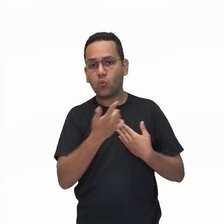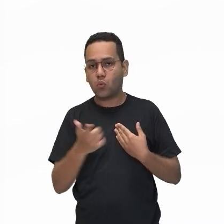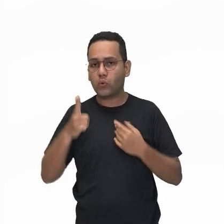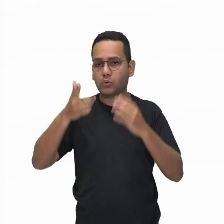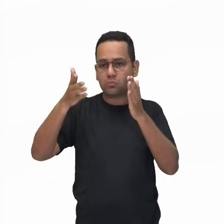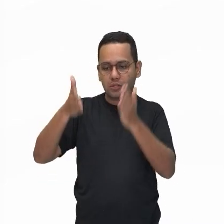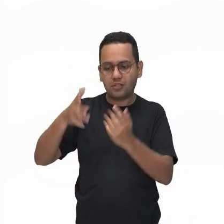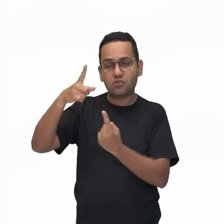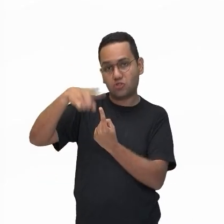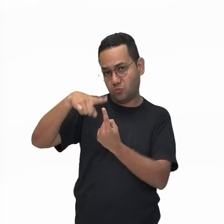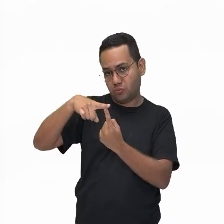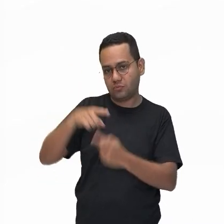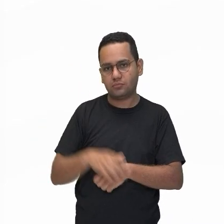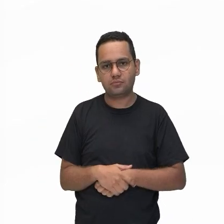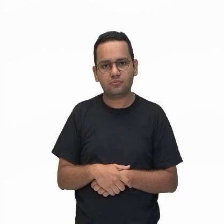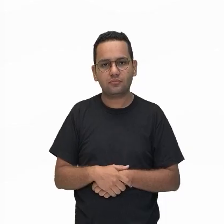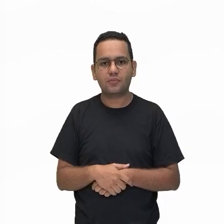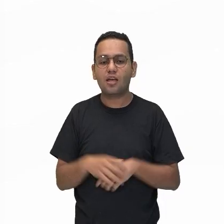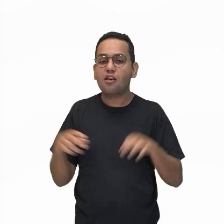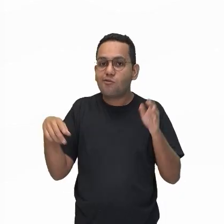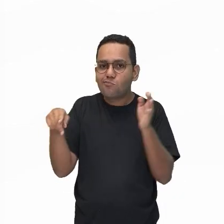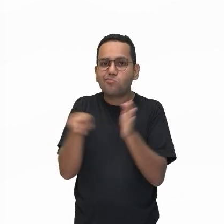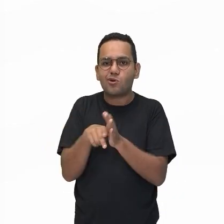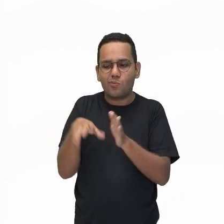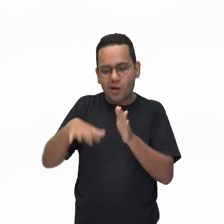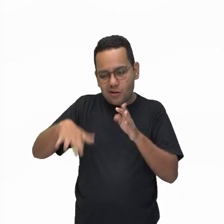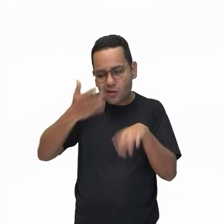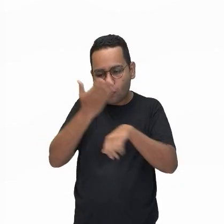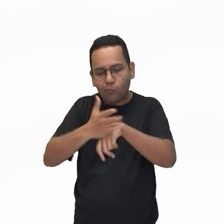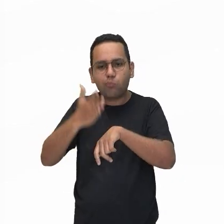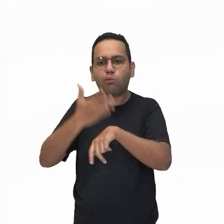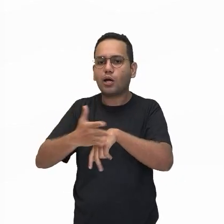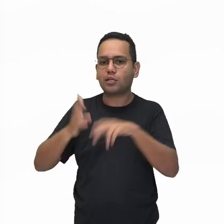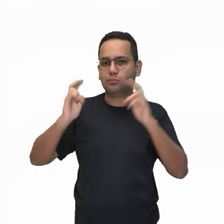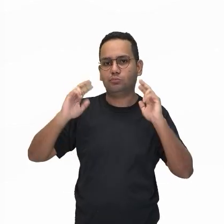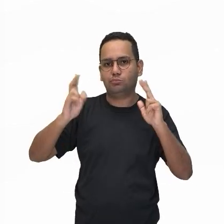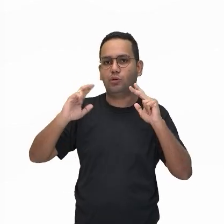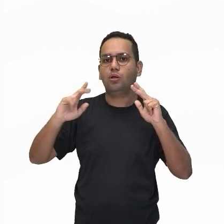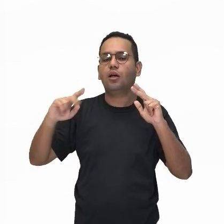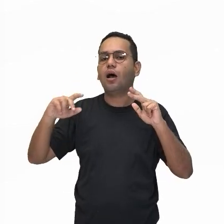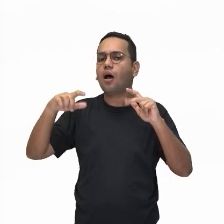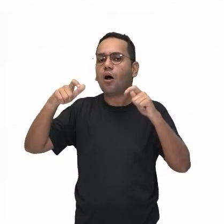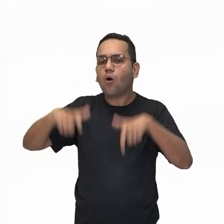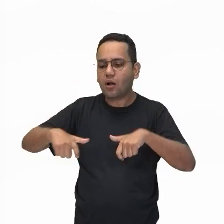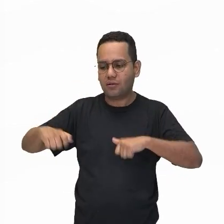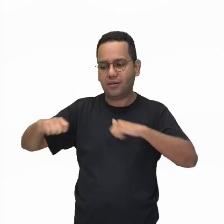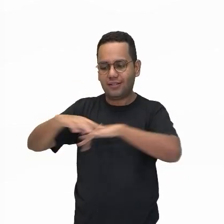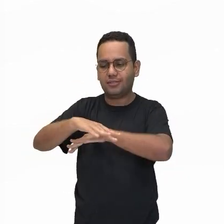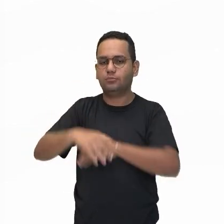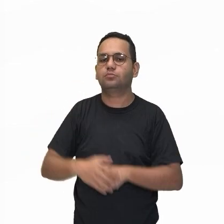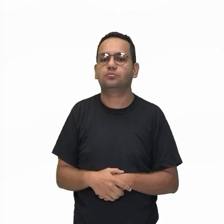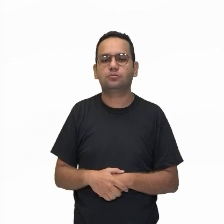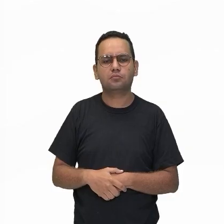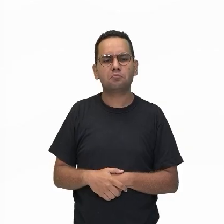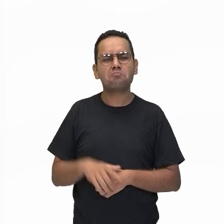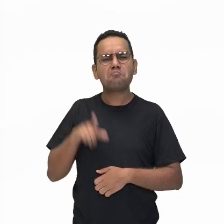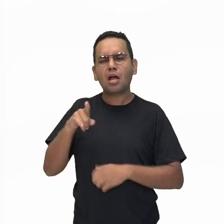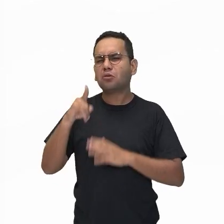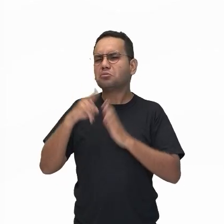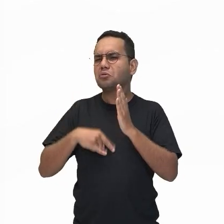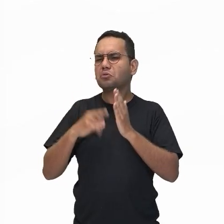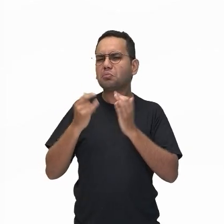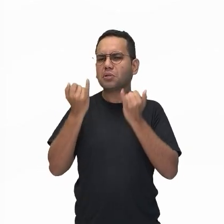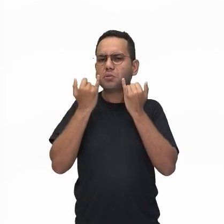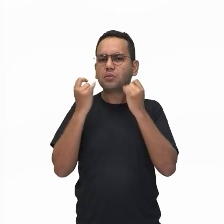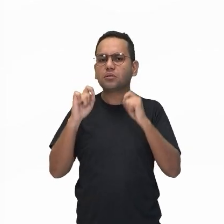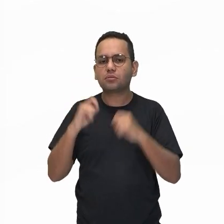na cartela. Das práticas corporais de aventura urbanas. E o que a BNCC diz sobre essas práticas?